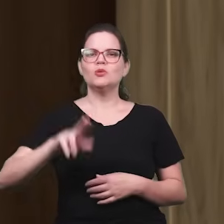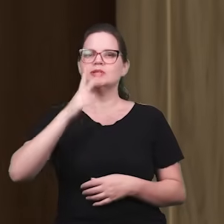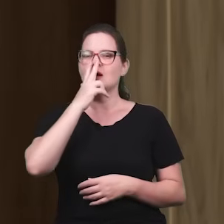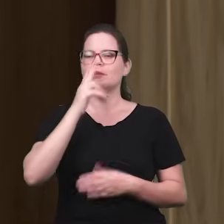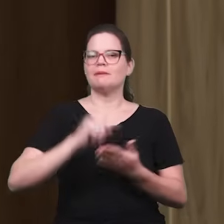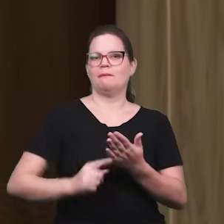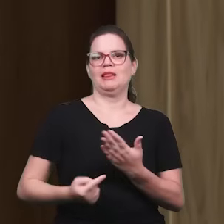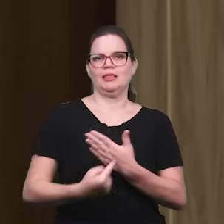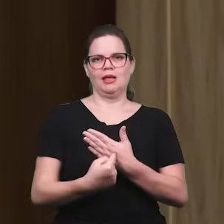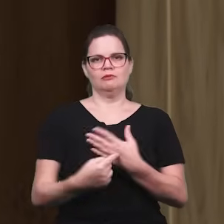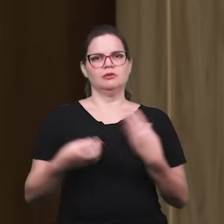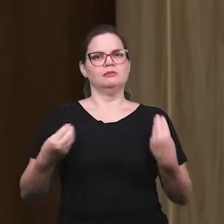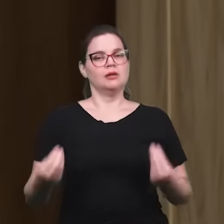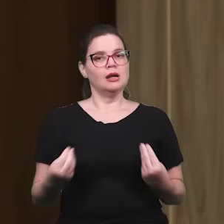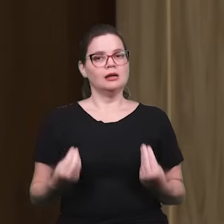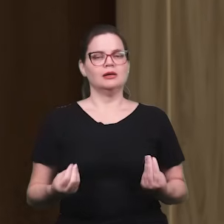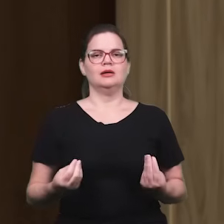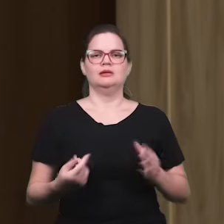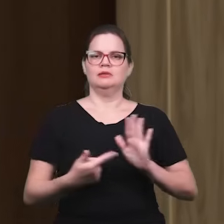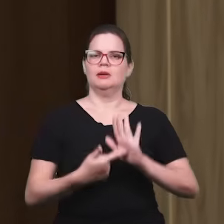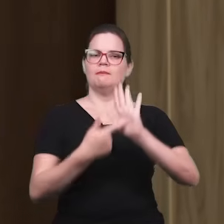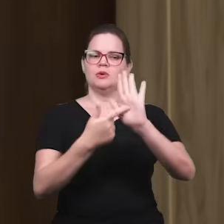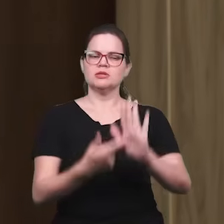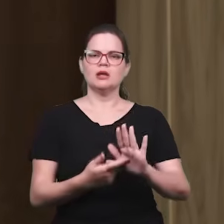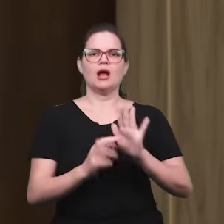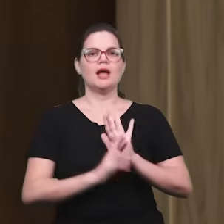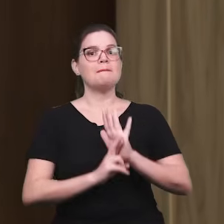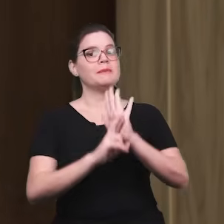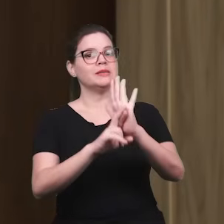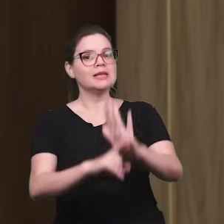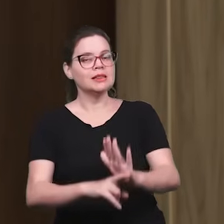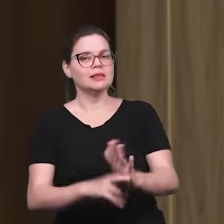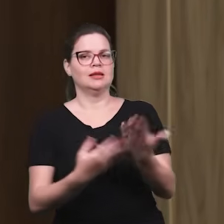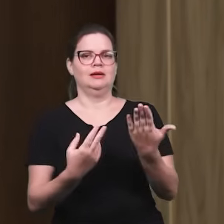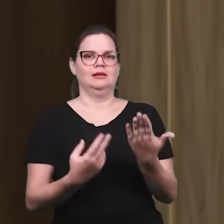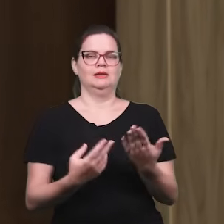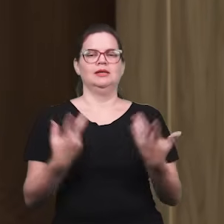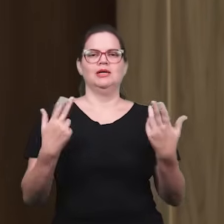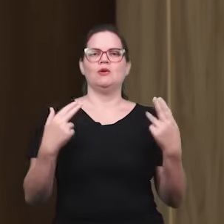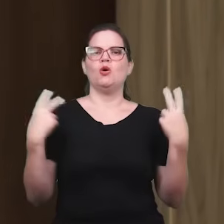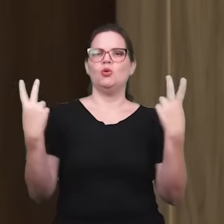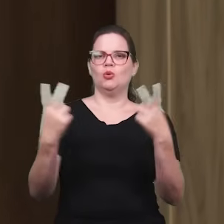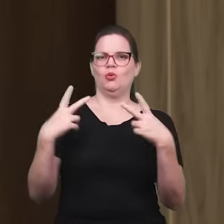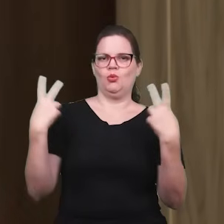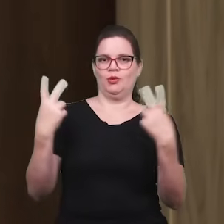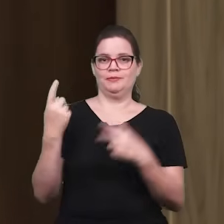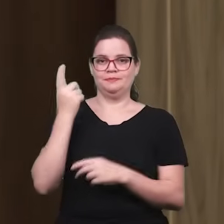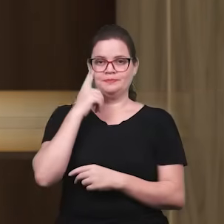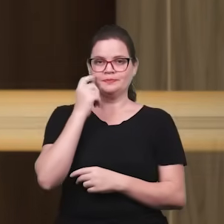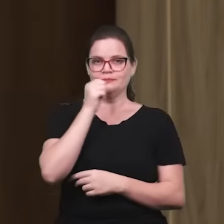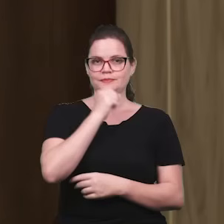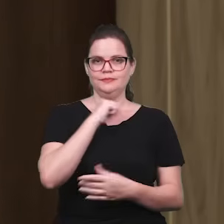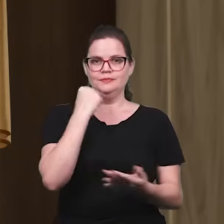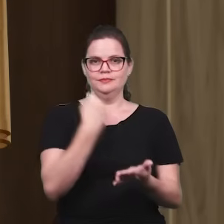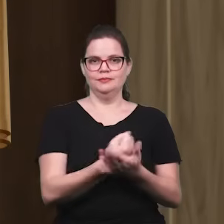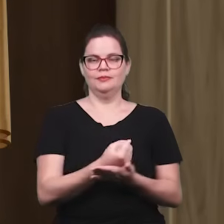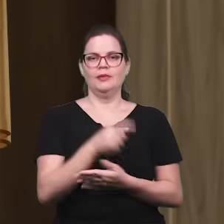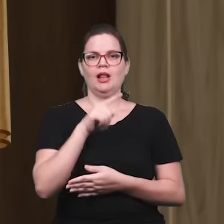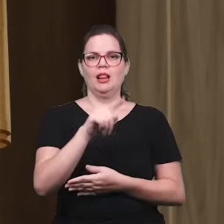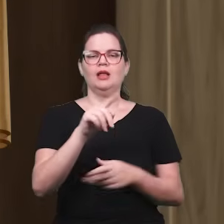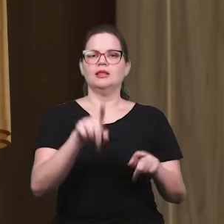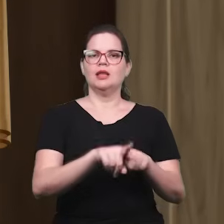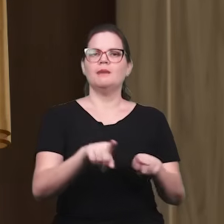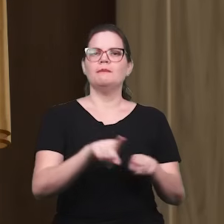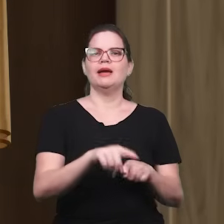e lembramos aqui que lá no Antigo Testamento teve aquela situação de Elias lá